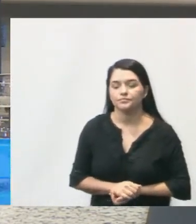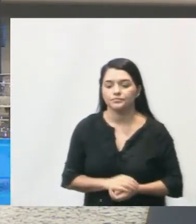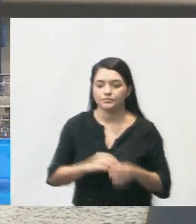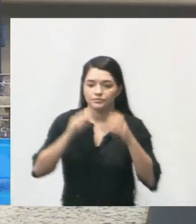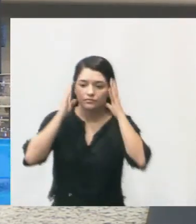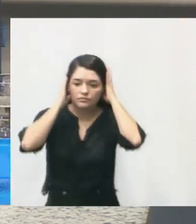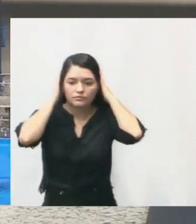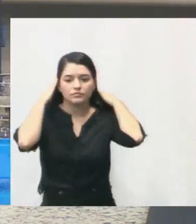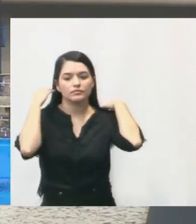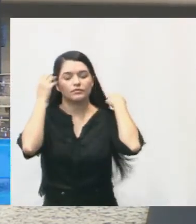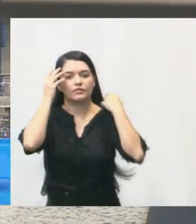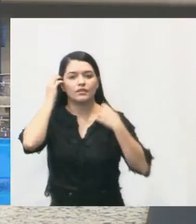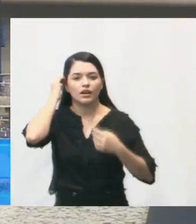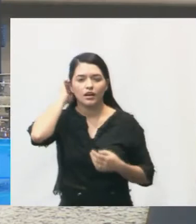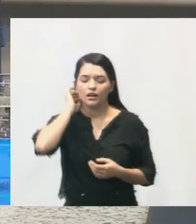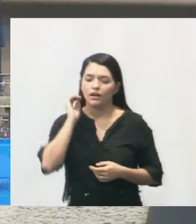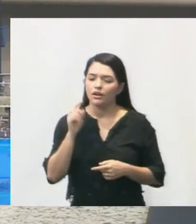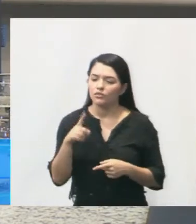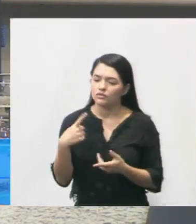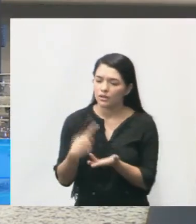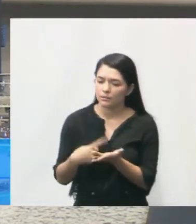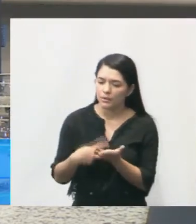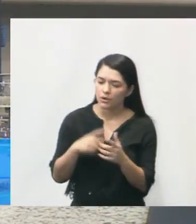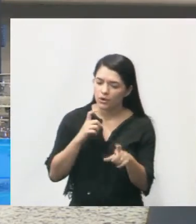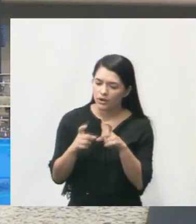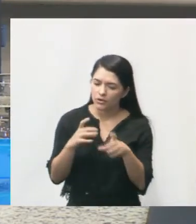outro documento?